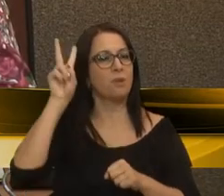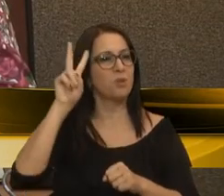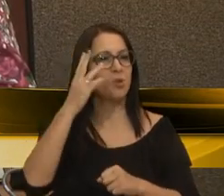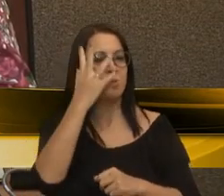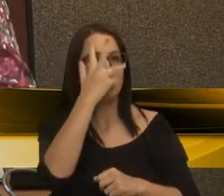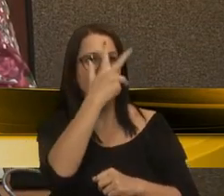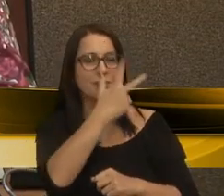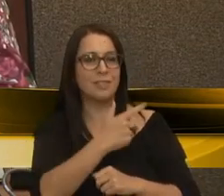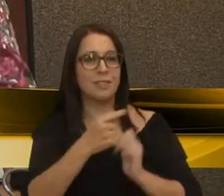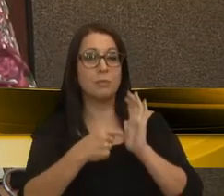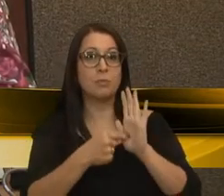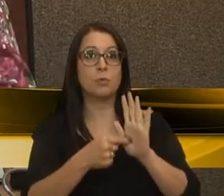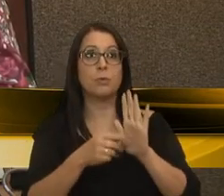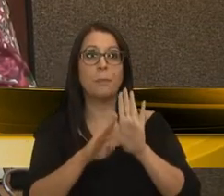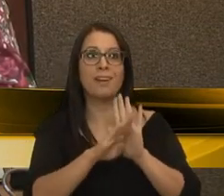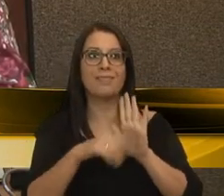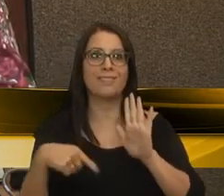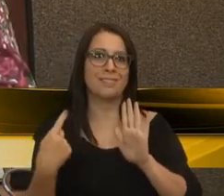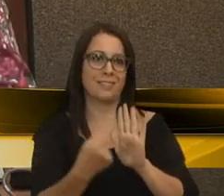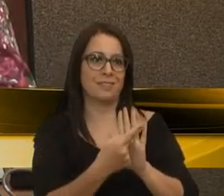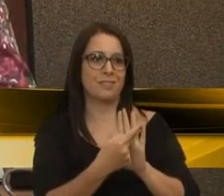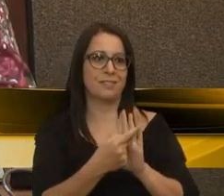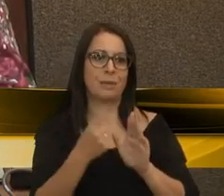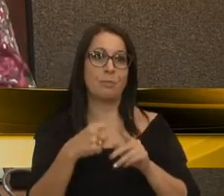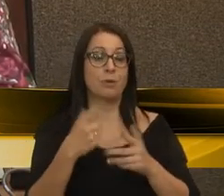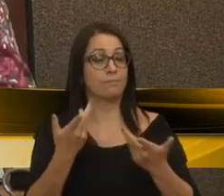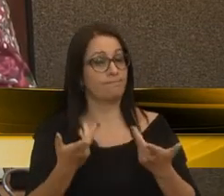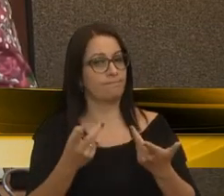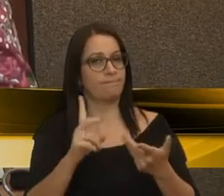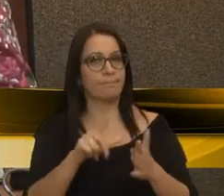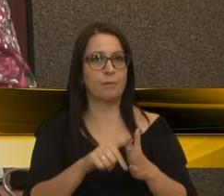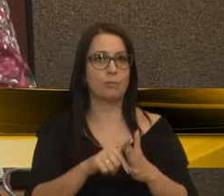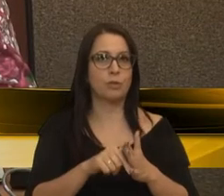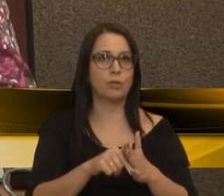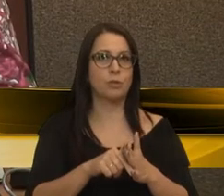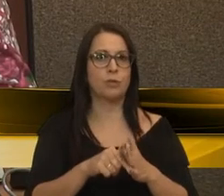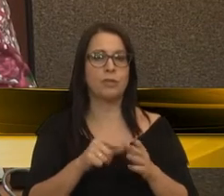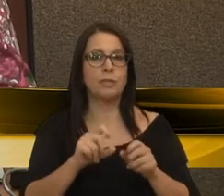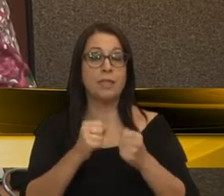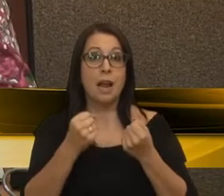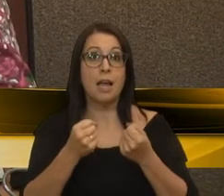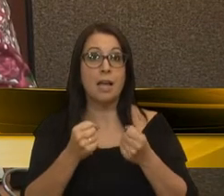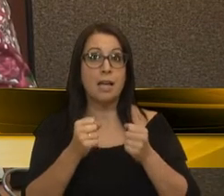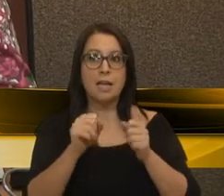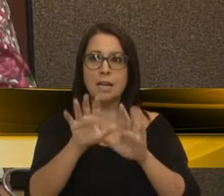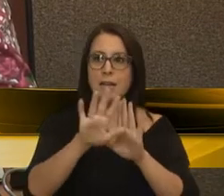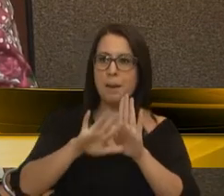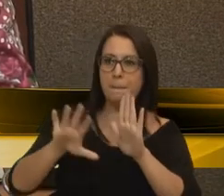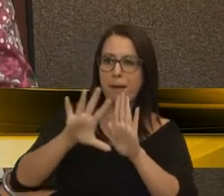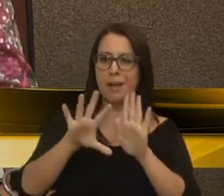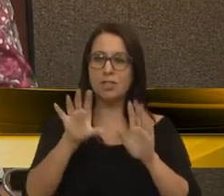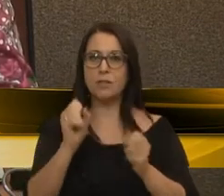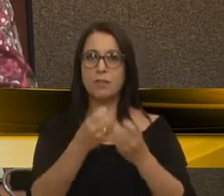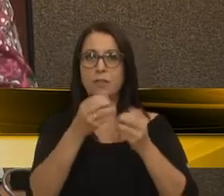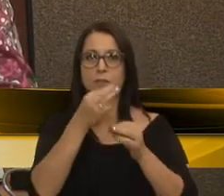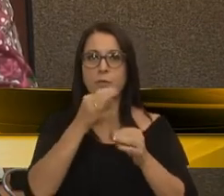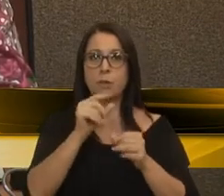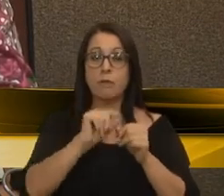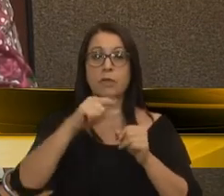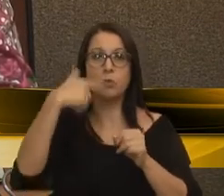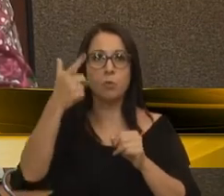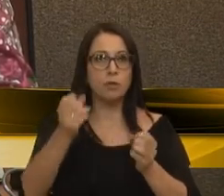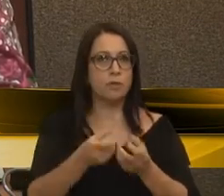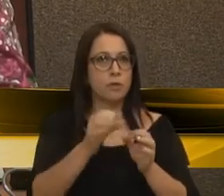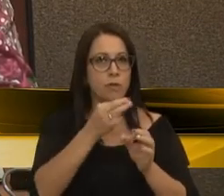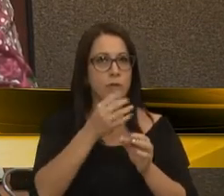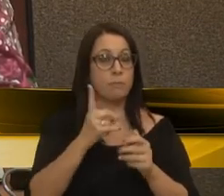linda e traz tantos benefícios. Porque, daqui a pouco, a gente arranha a imagem, e, para a gente reconstruir para uma próxima festa da uva, a